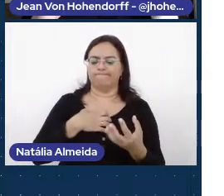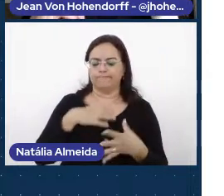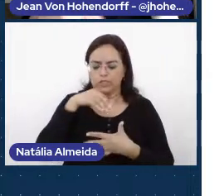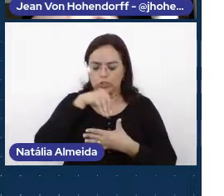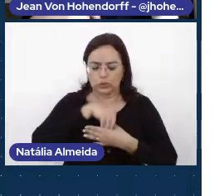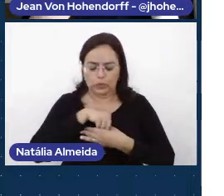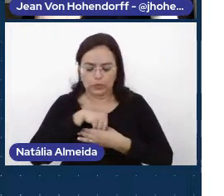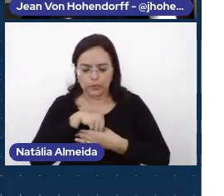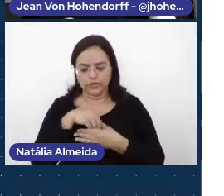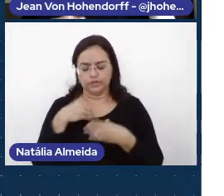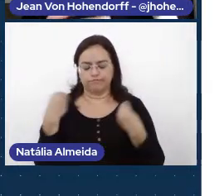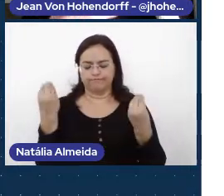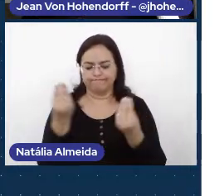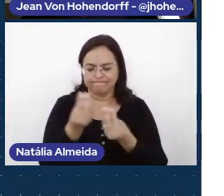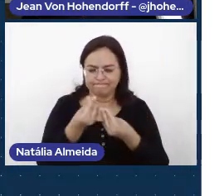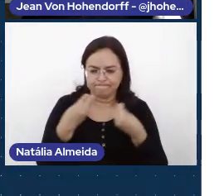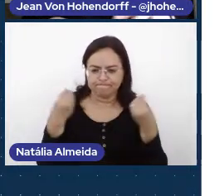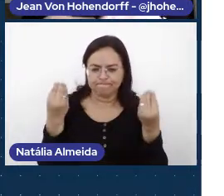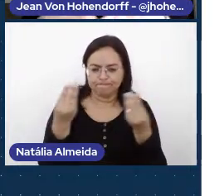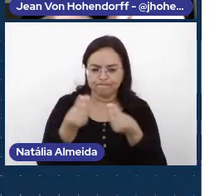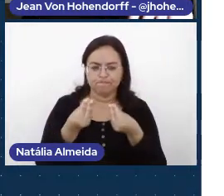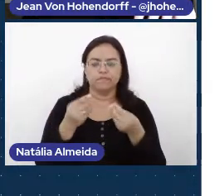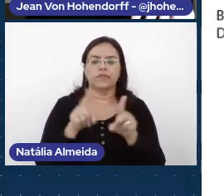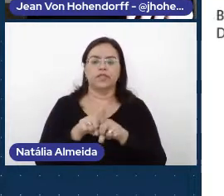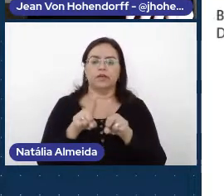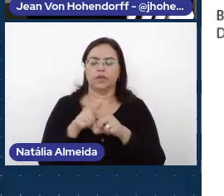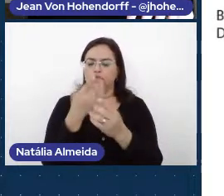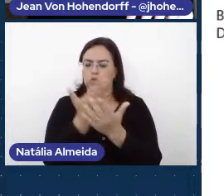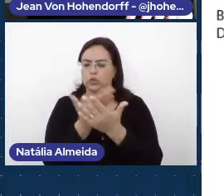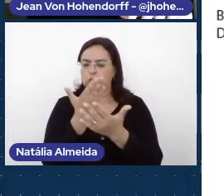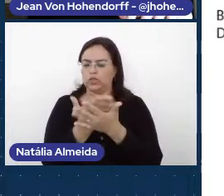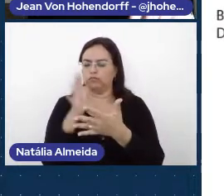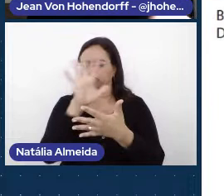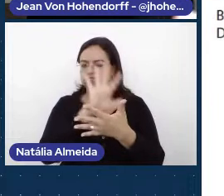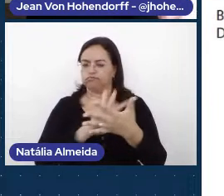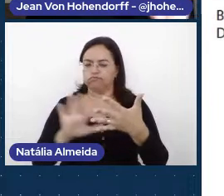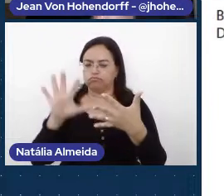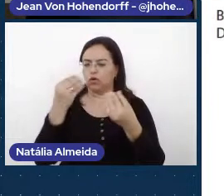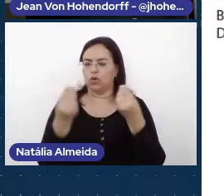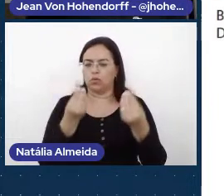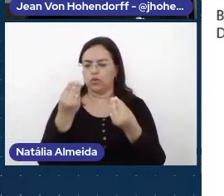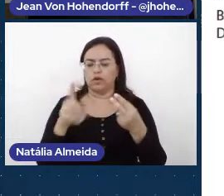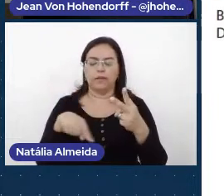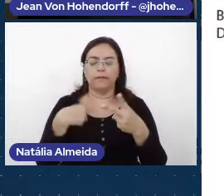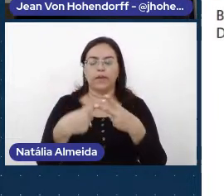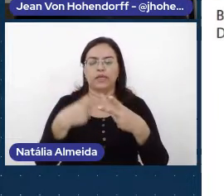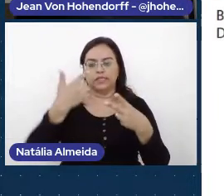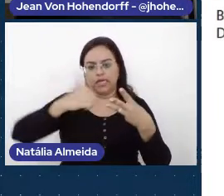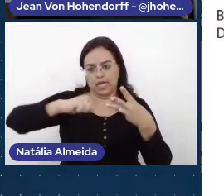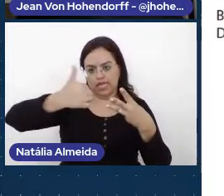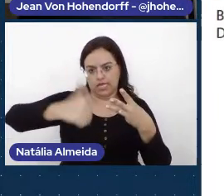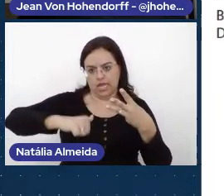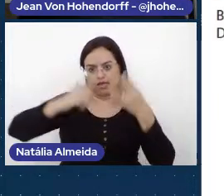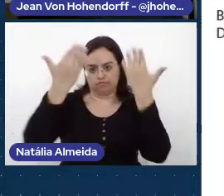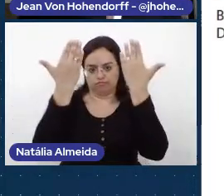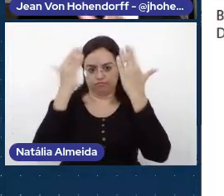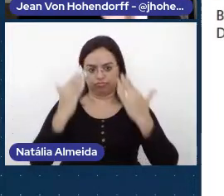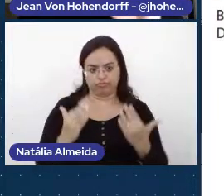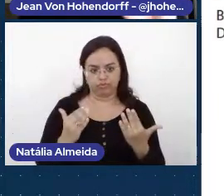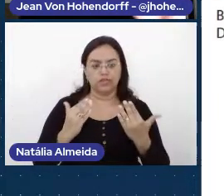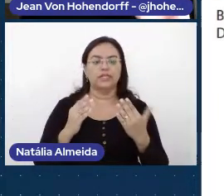pessoa pesquisadora, o desenho do estudo e análise de dados e resultados. Depois nós encontramos um